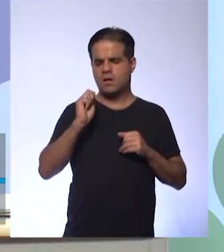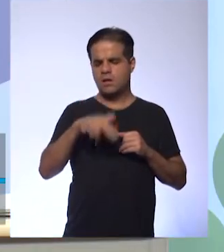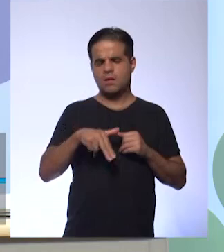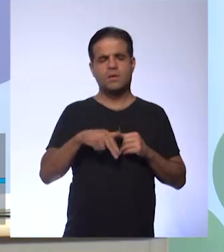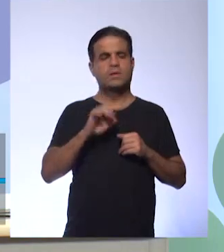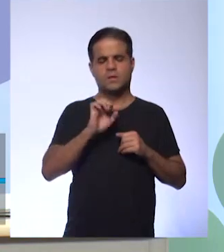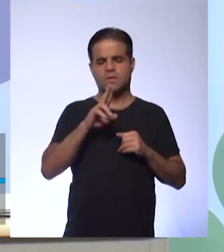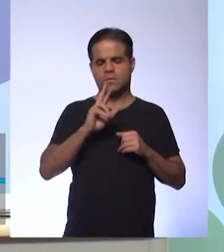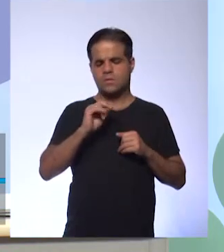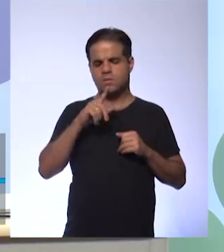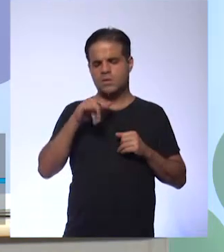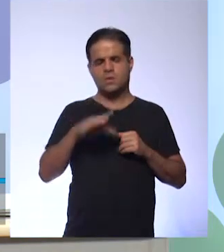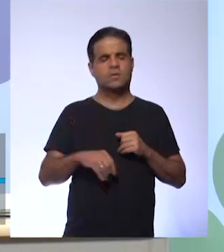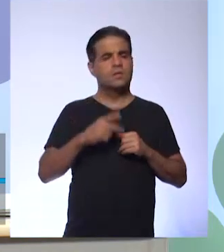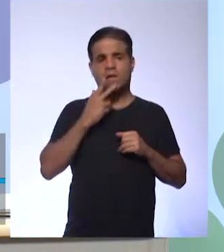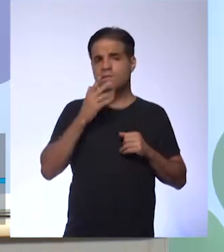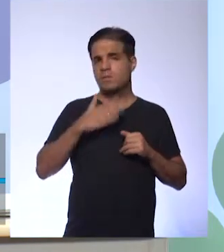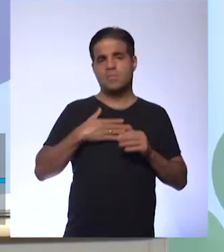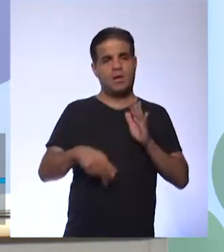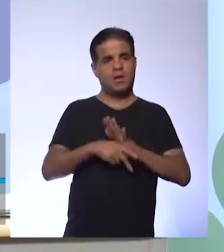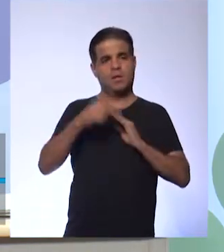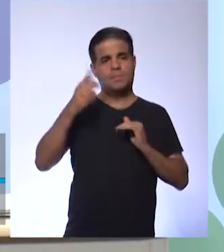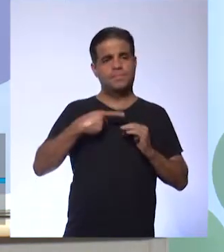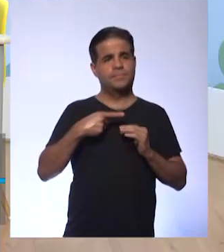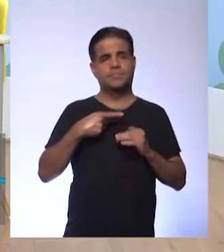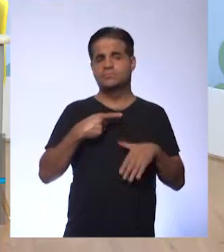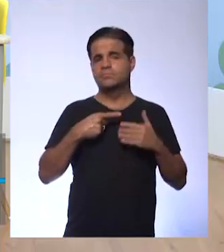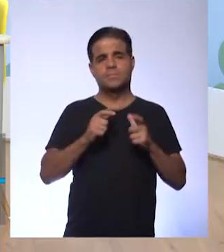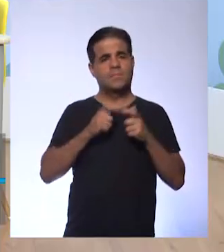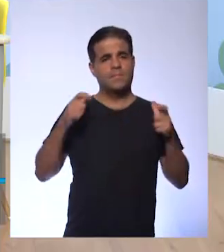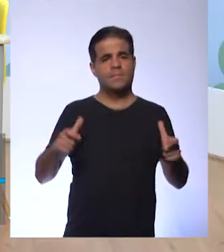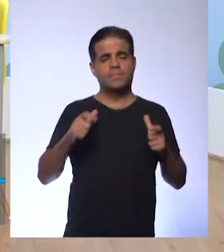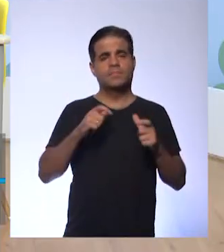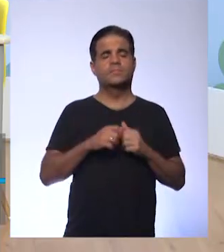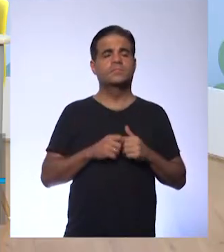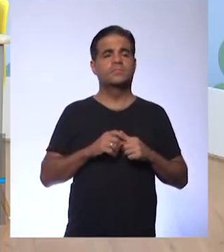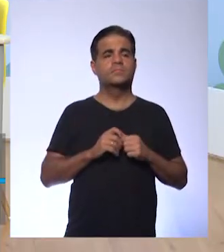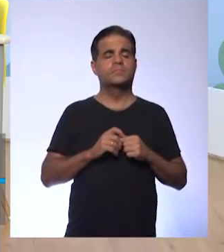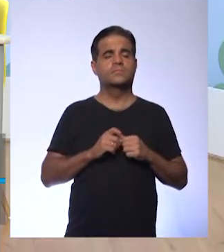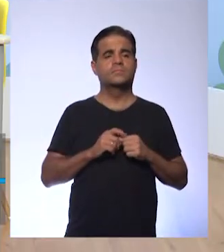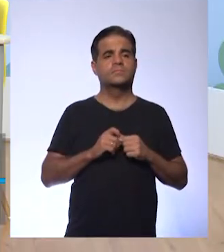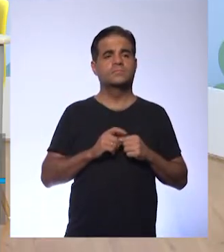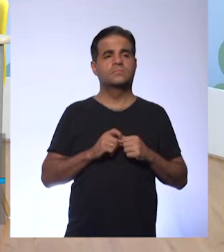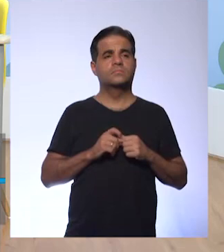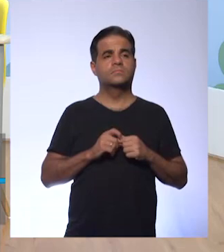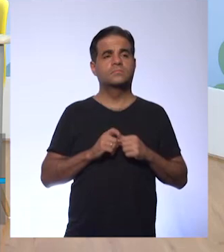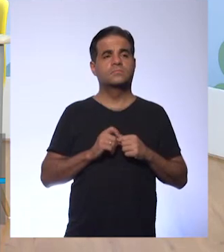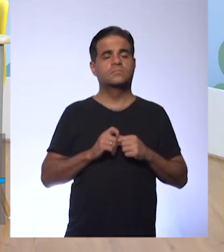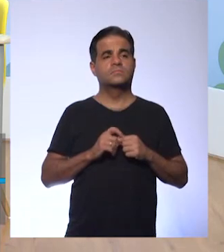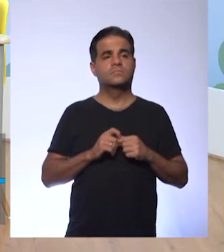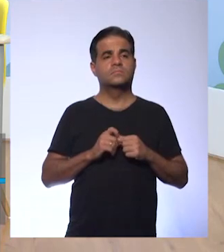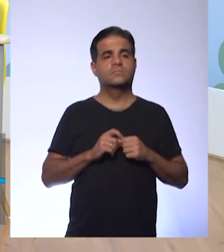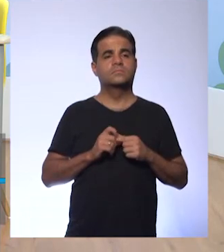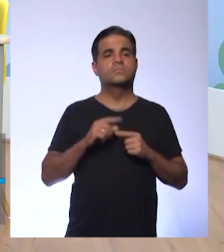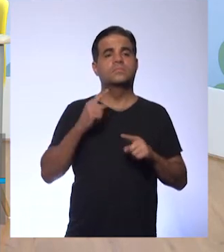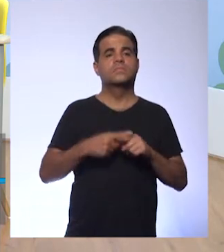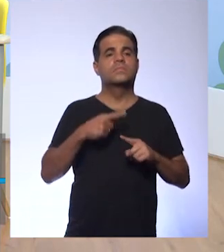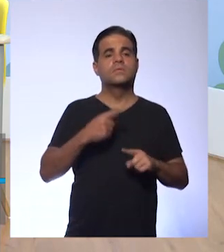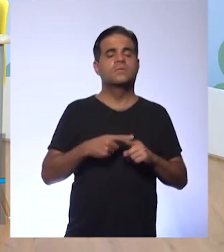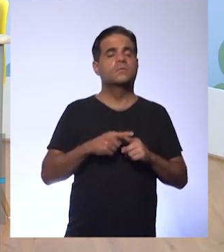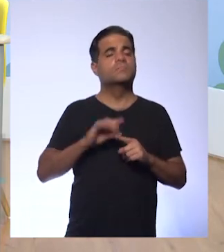o eu lírico está se dirigindo a si mesmo. Sim, é o que a maioria está falando aqui. Será? Olha, por que